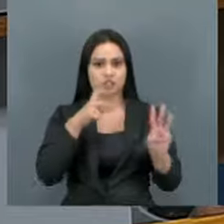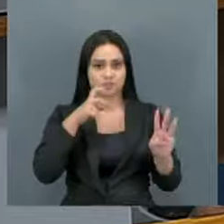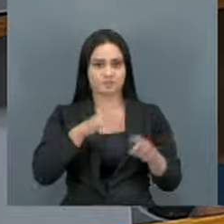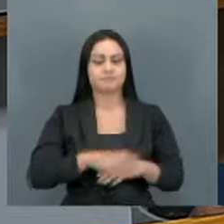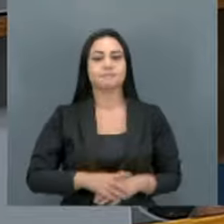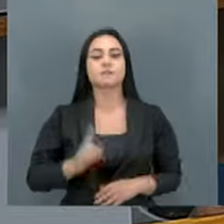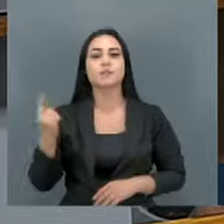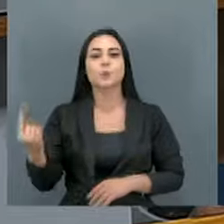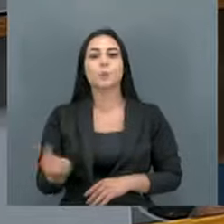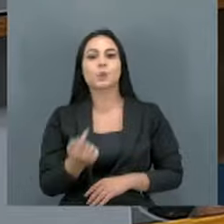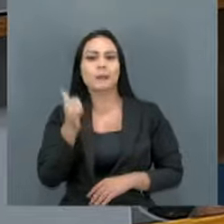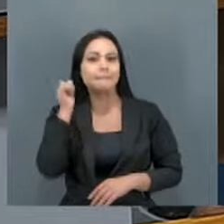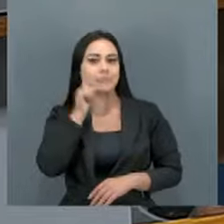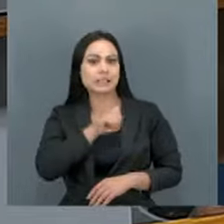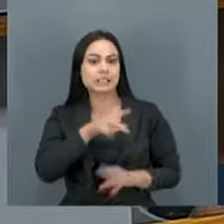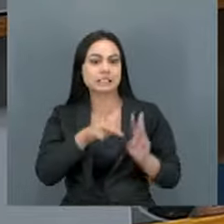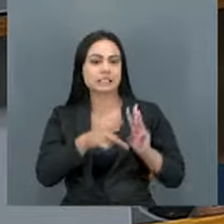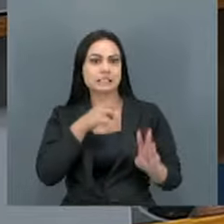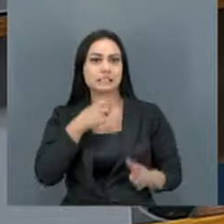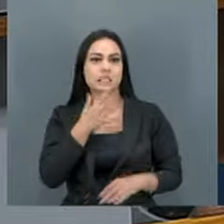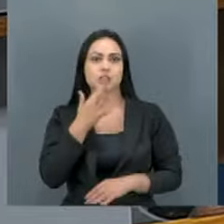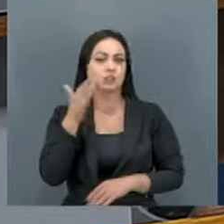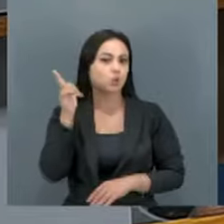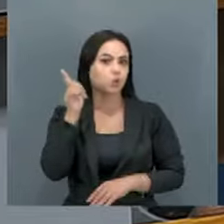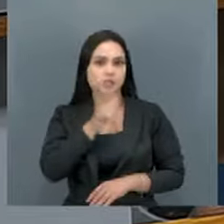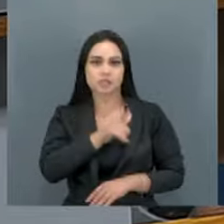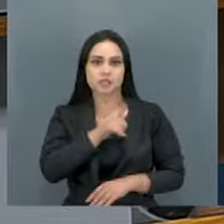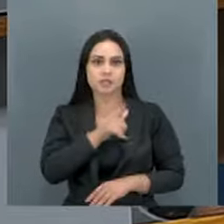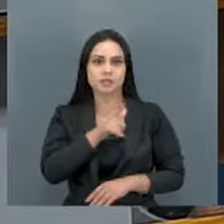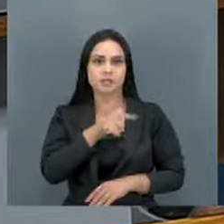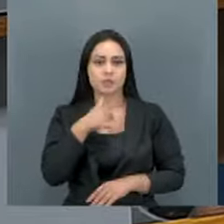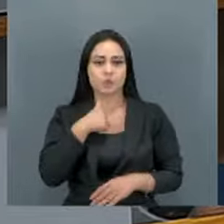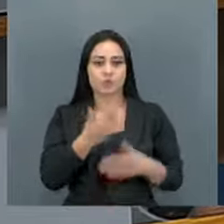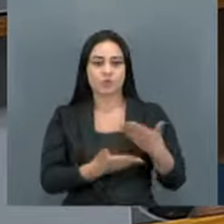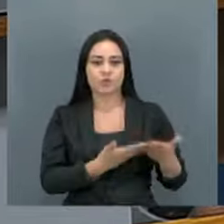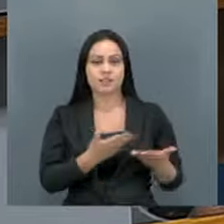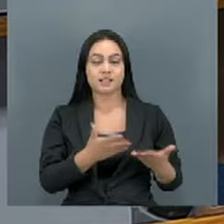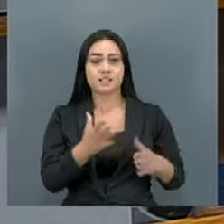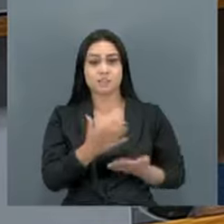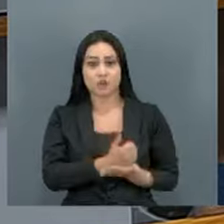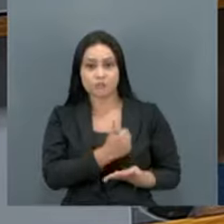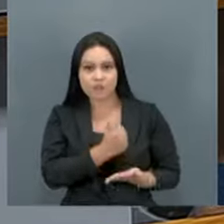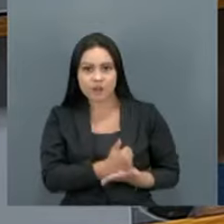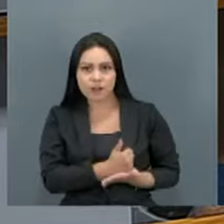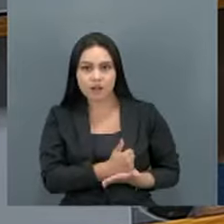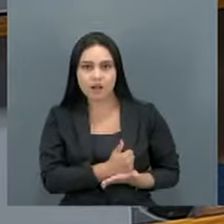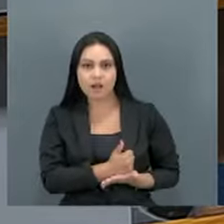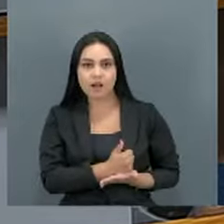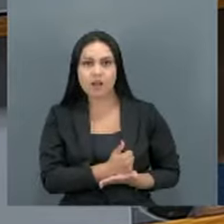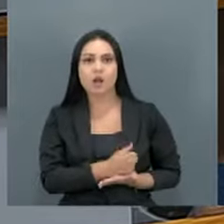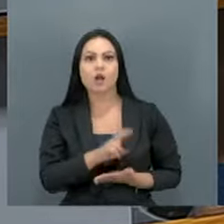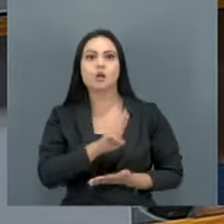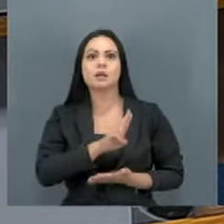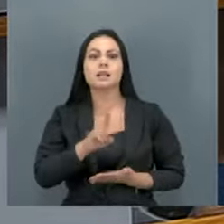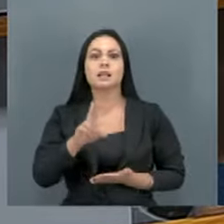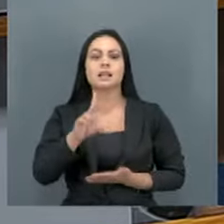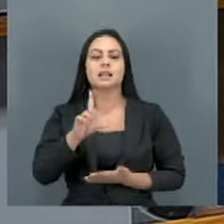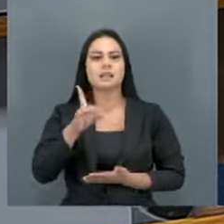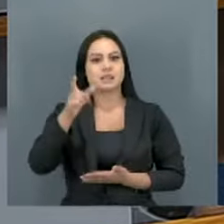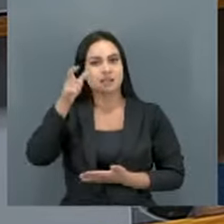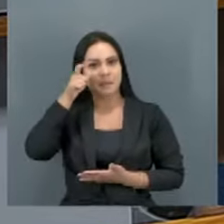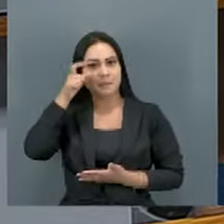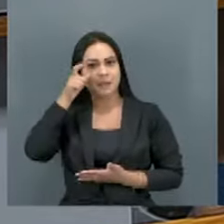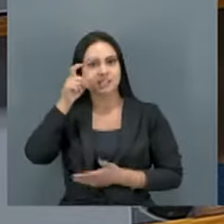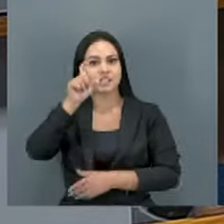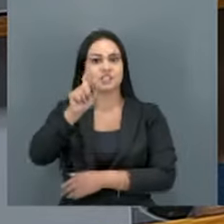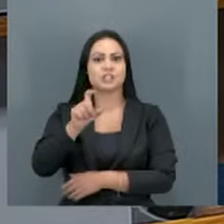A única menina indígena que eu não consegui, que eu estava envolvida, salvar, ela se chamava Damares